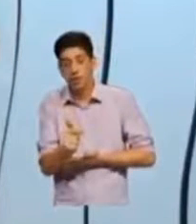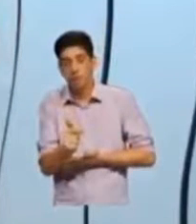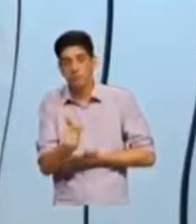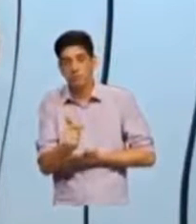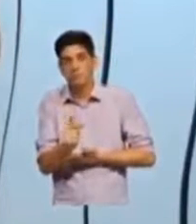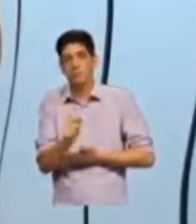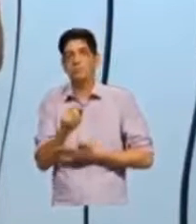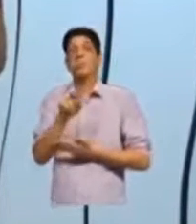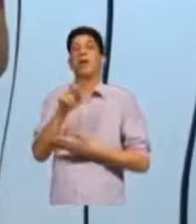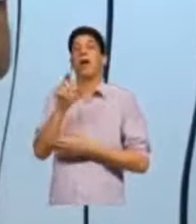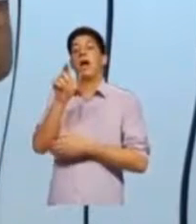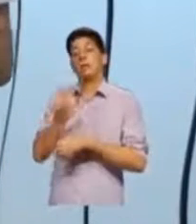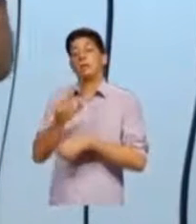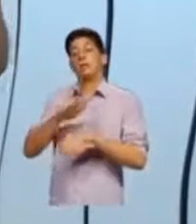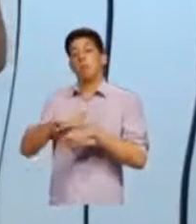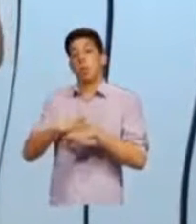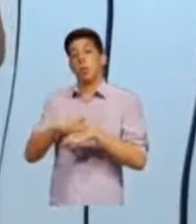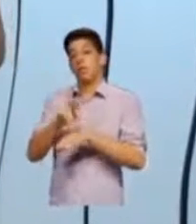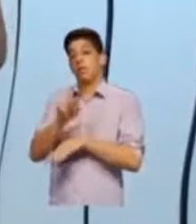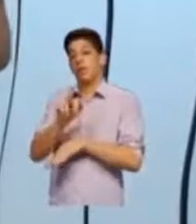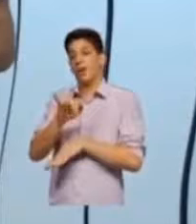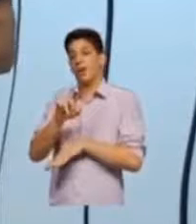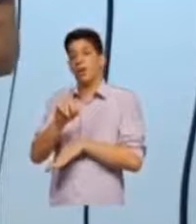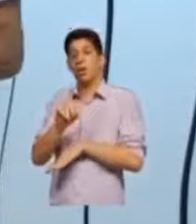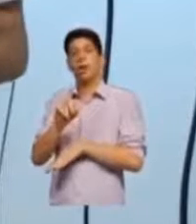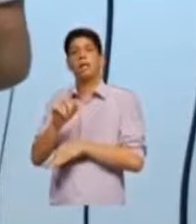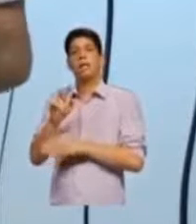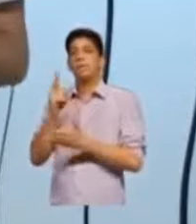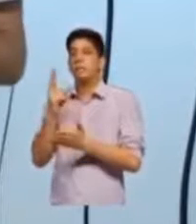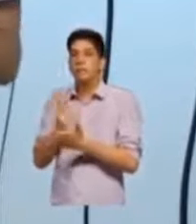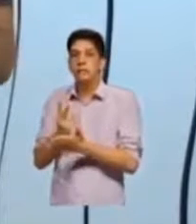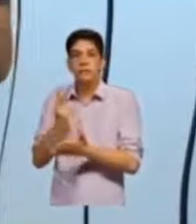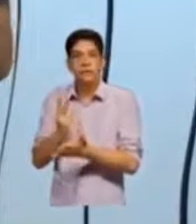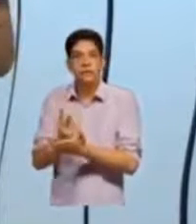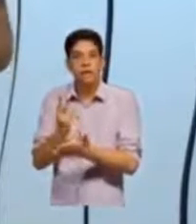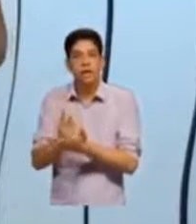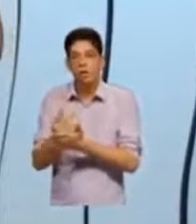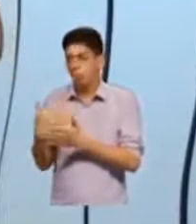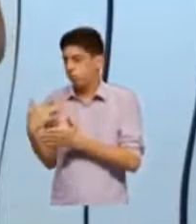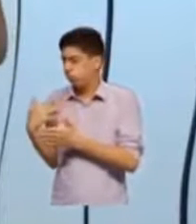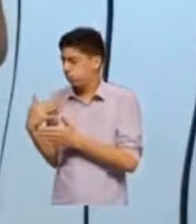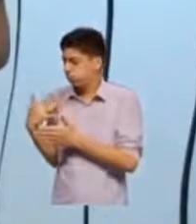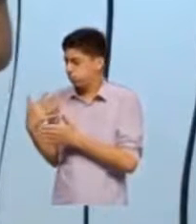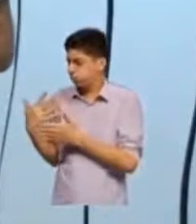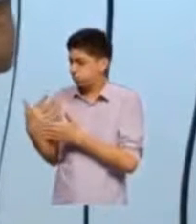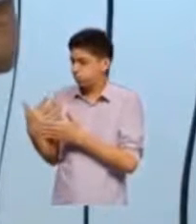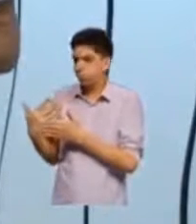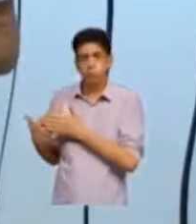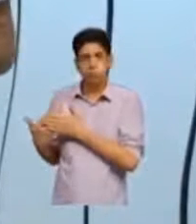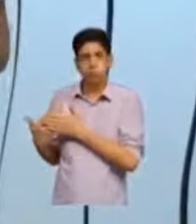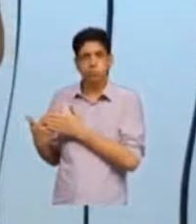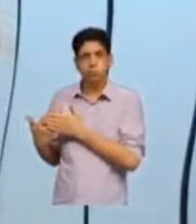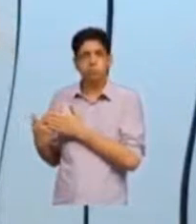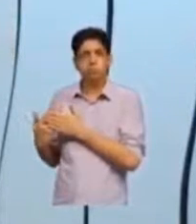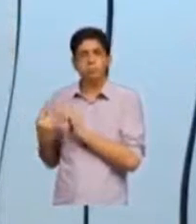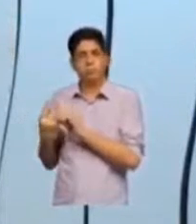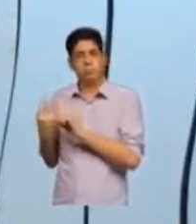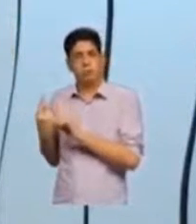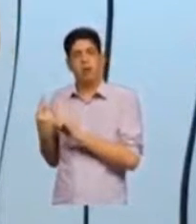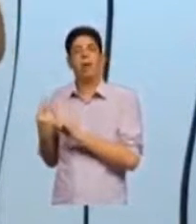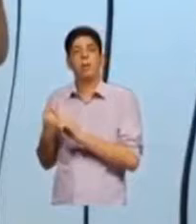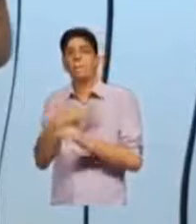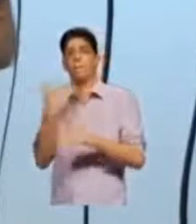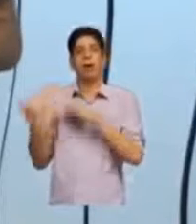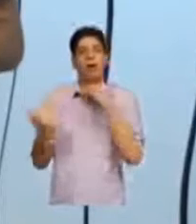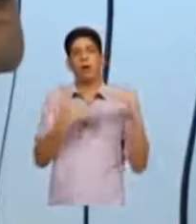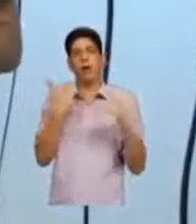matando desde que, digamos que o mundo é mundo, se a gente falar isso, desde os períodos, estimam-se que os astecas, mais